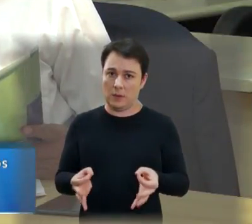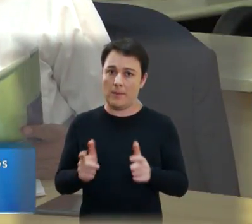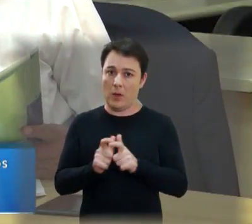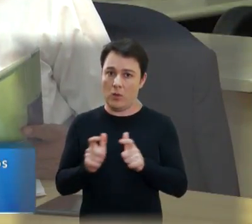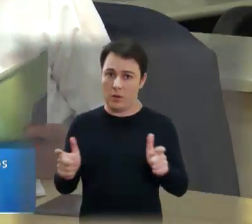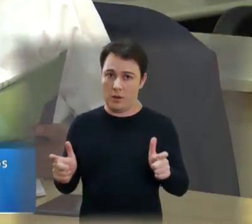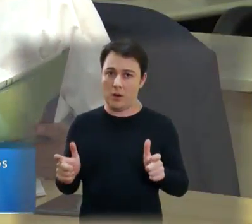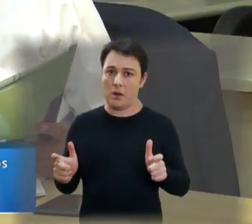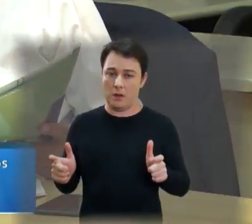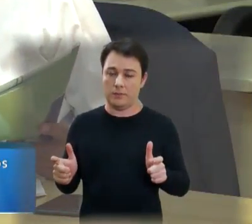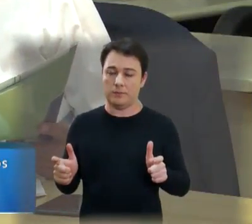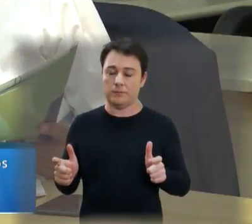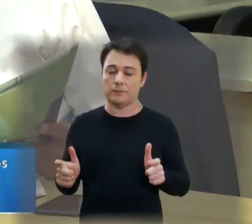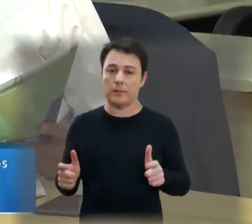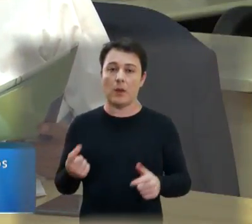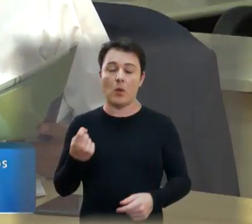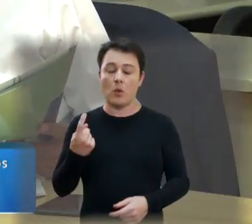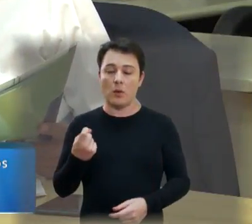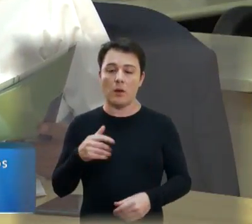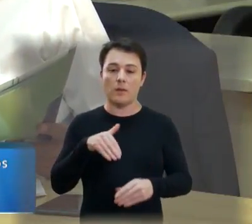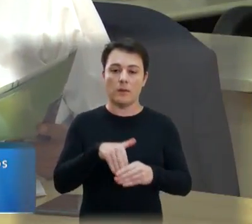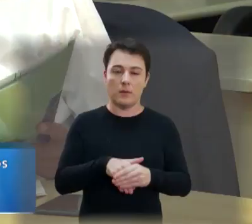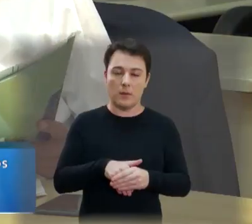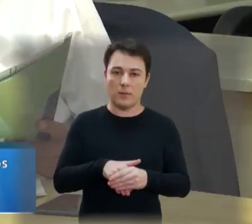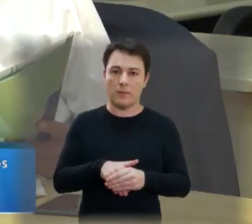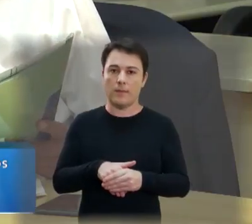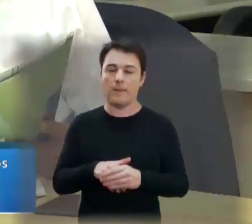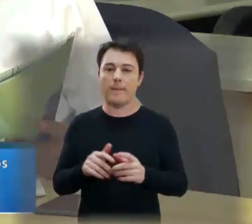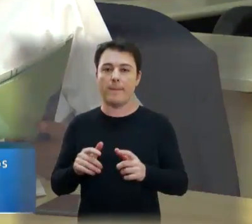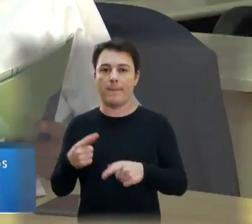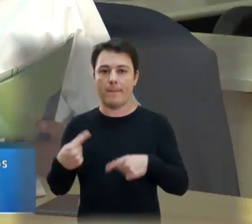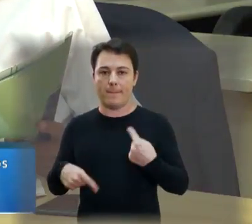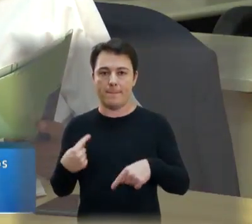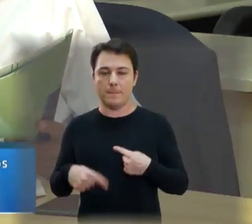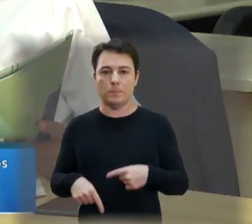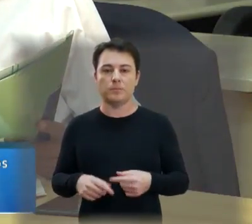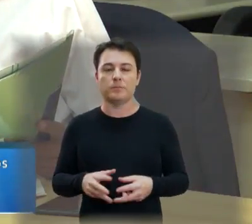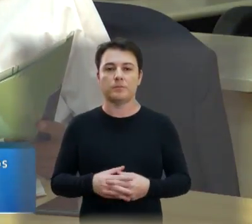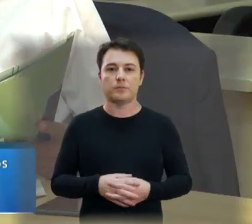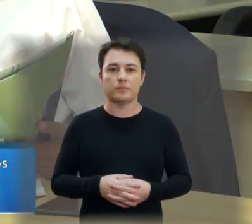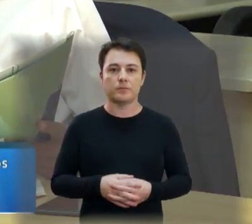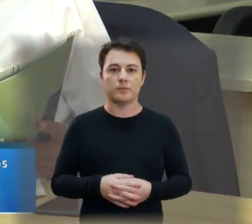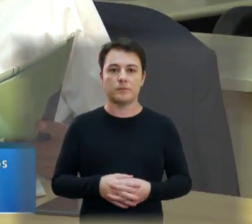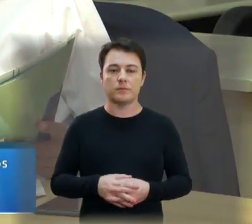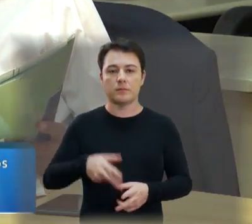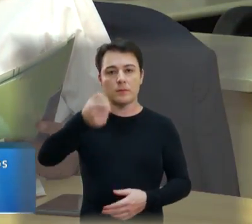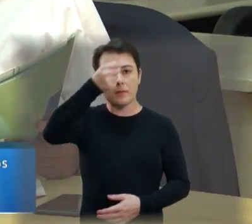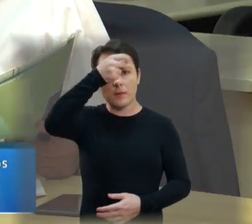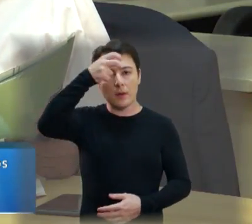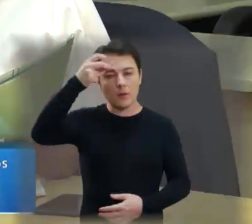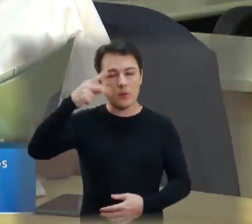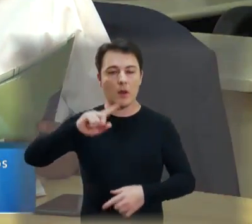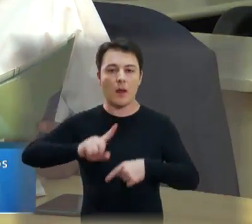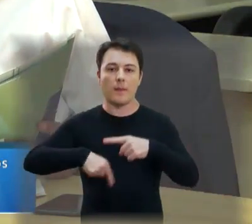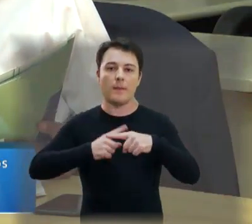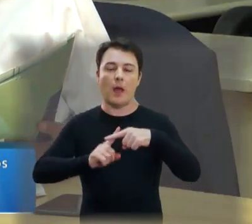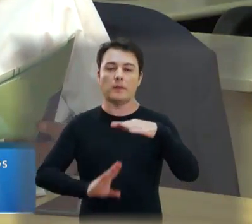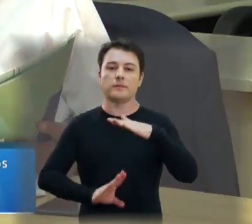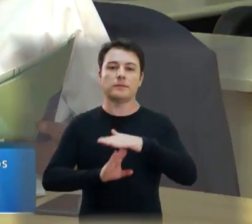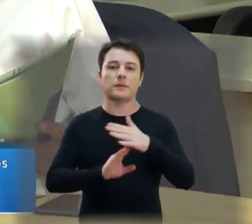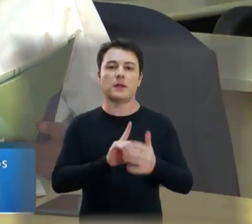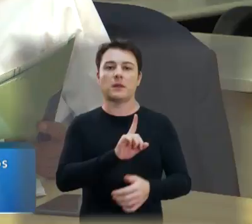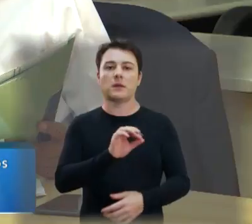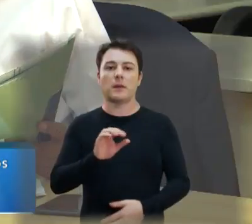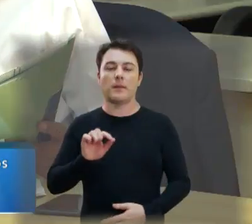maioria simples, única discussão e votação. Autoriza o Poder Executivo a abrir um crédito adicional especial até o limite